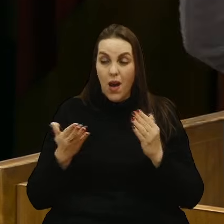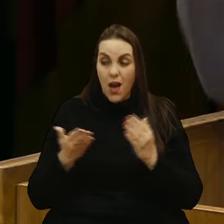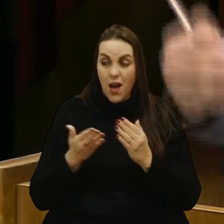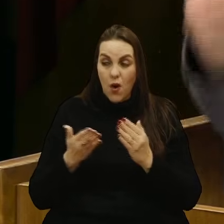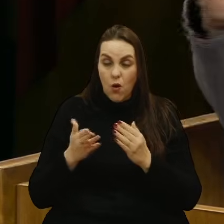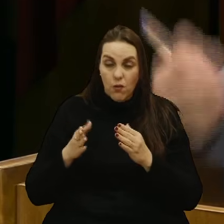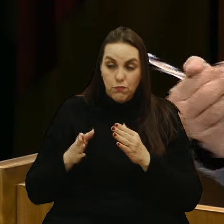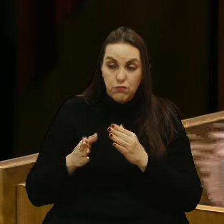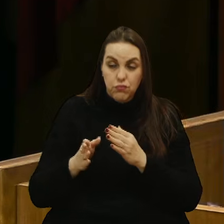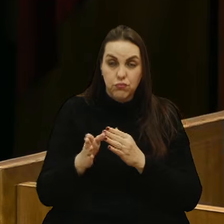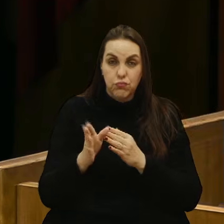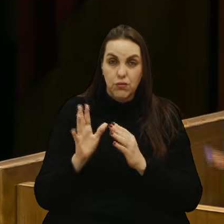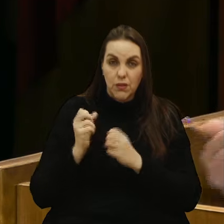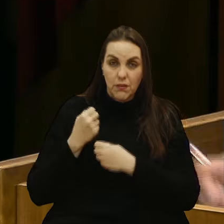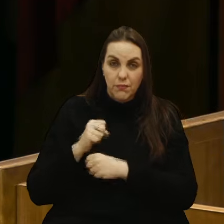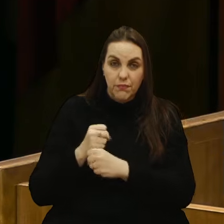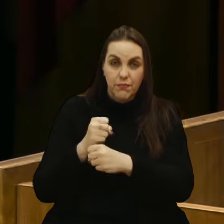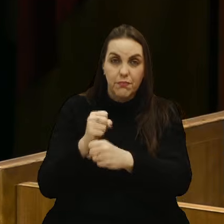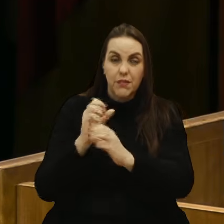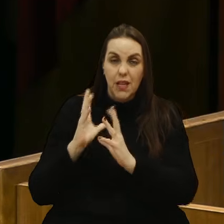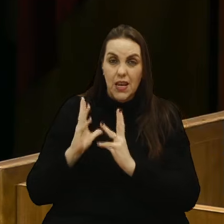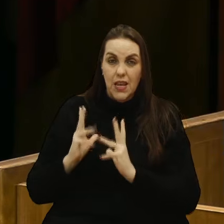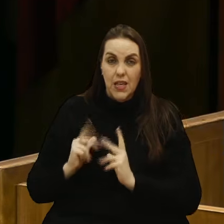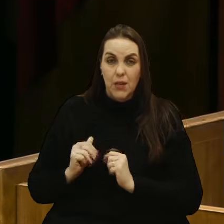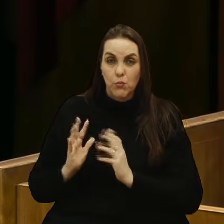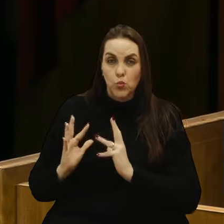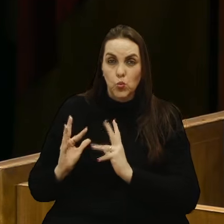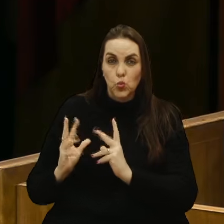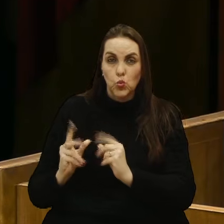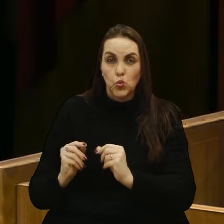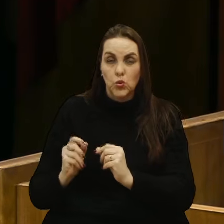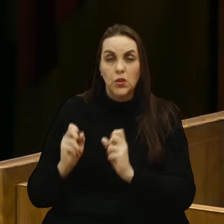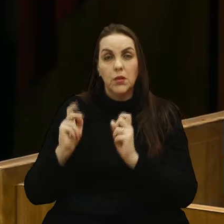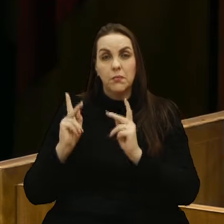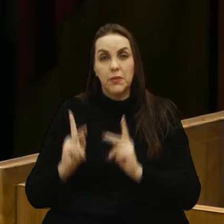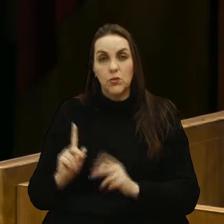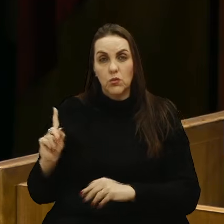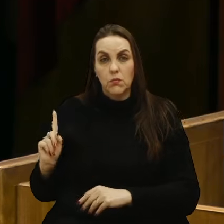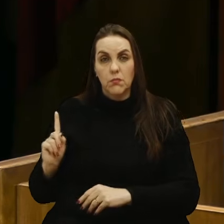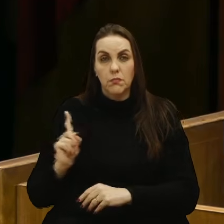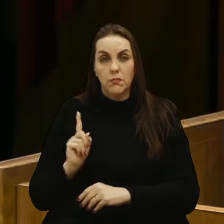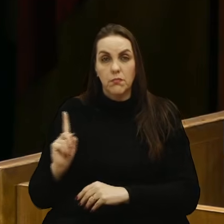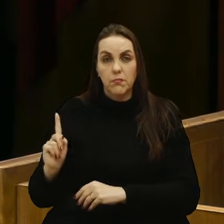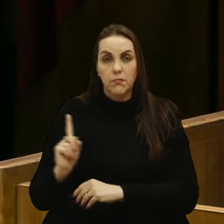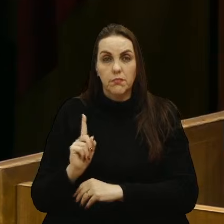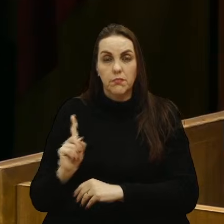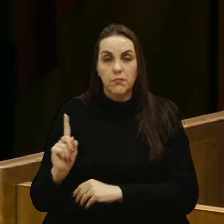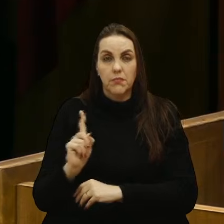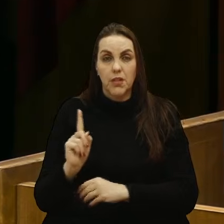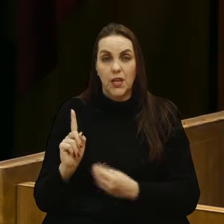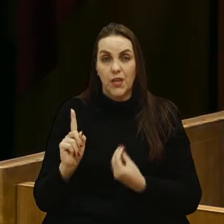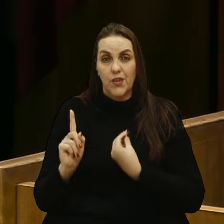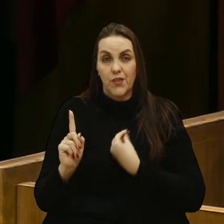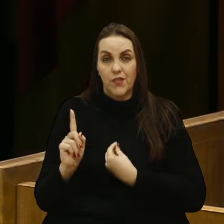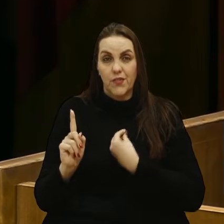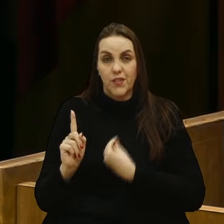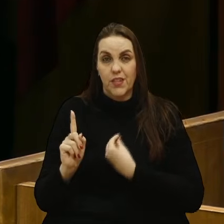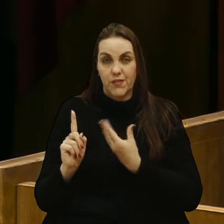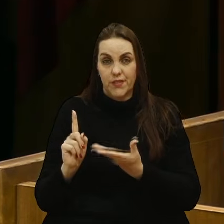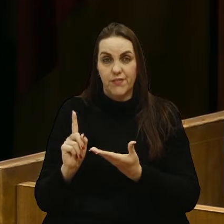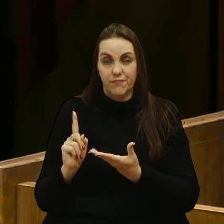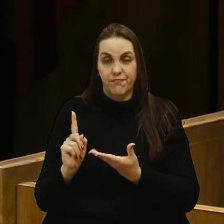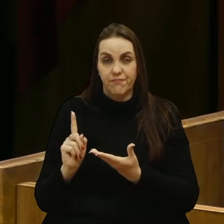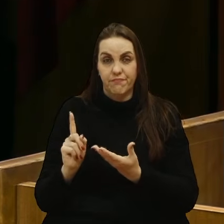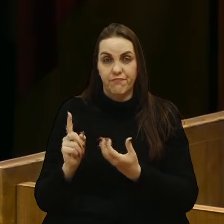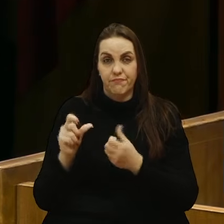varredor, limpou tudo aquilo e passou um cidadão que vive naquelas condições